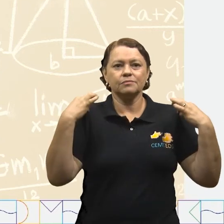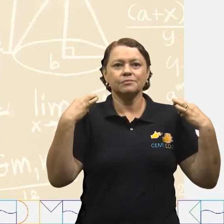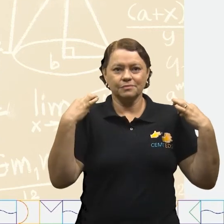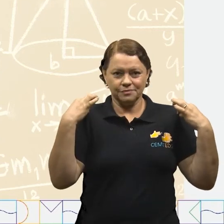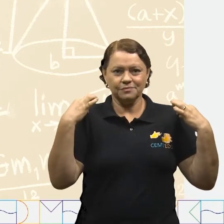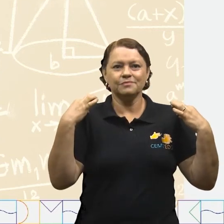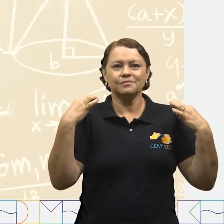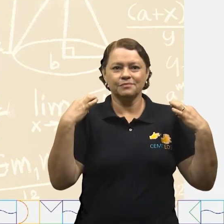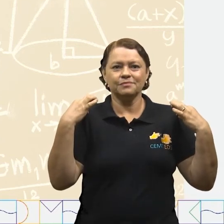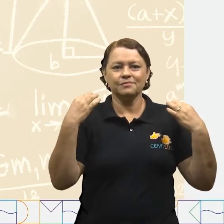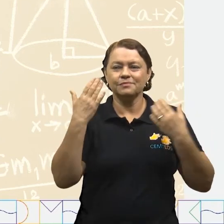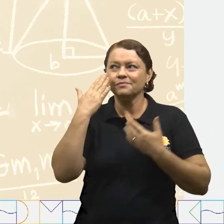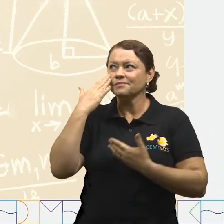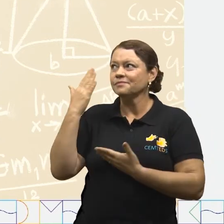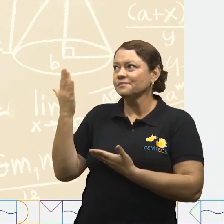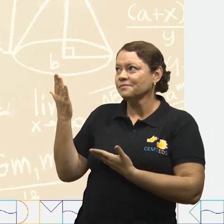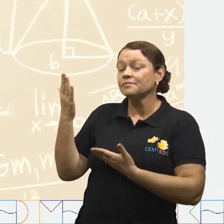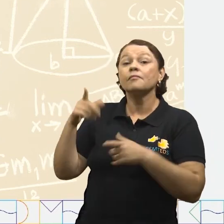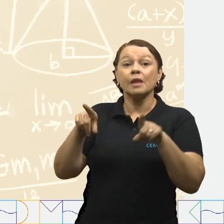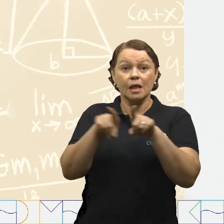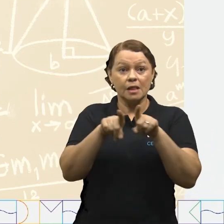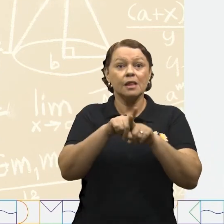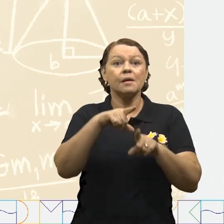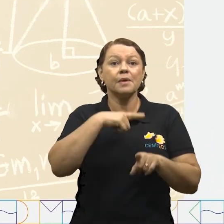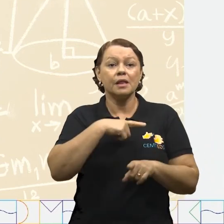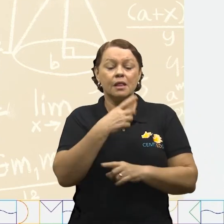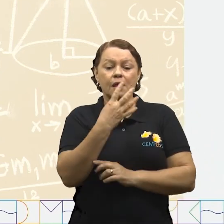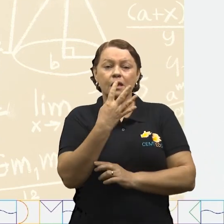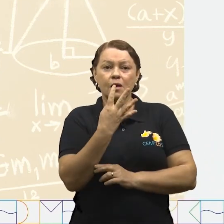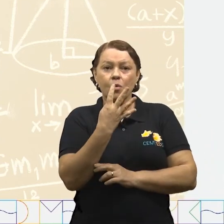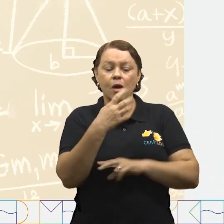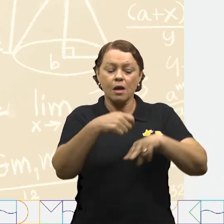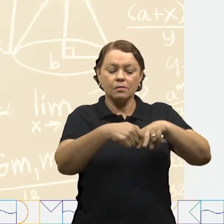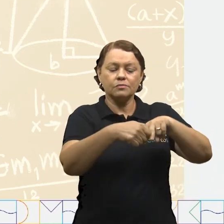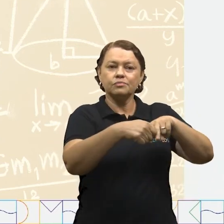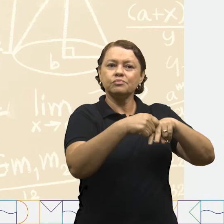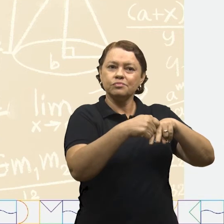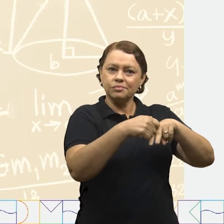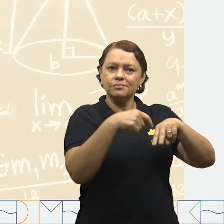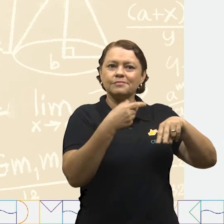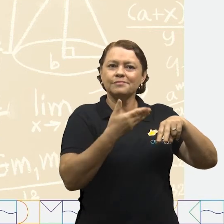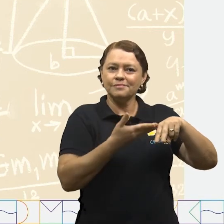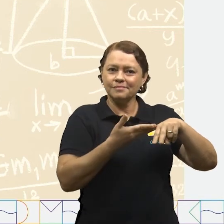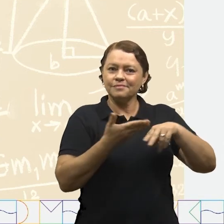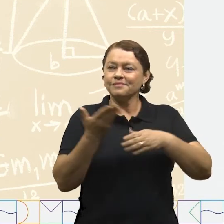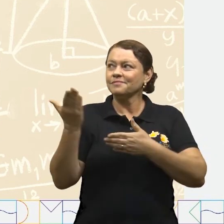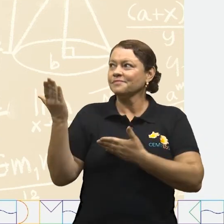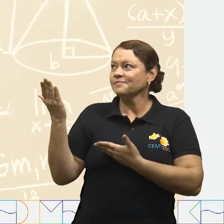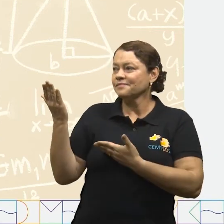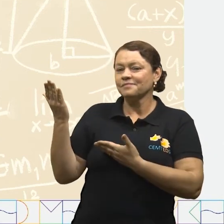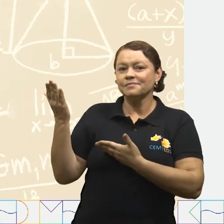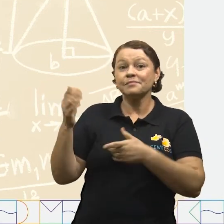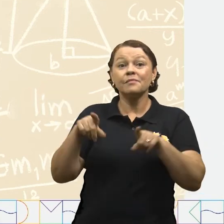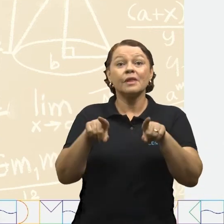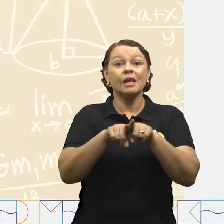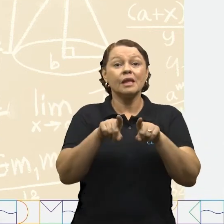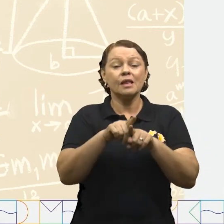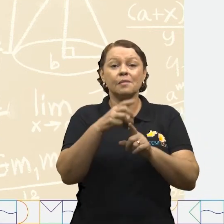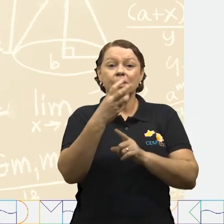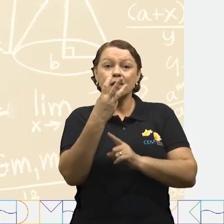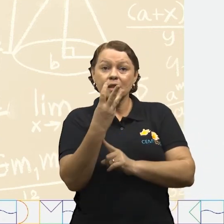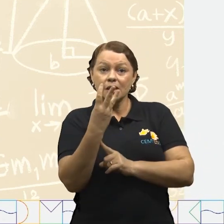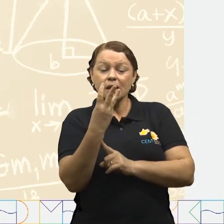retiramos essa informação Ela tá no meio tempo quatro calças jeans e também tem